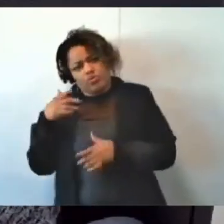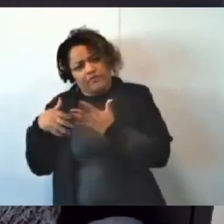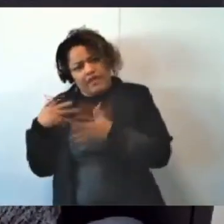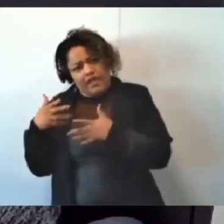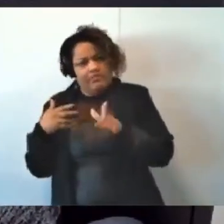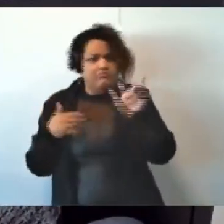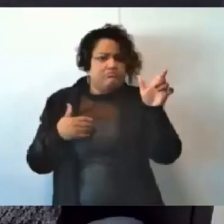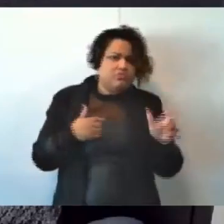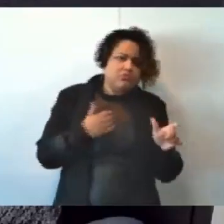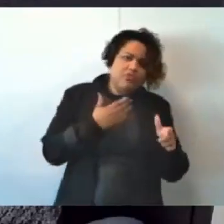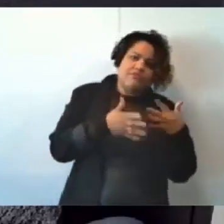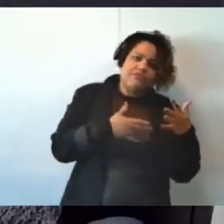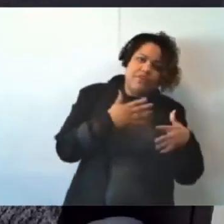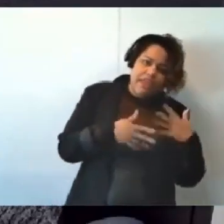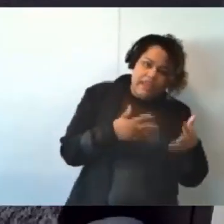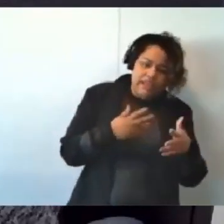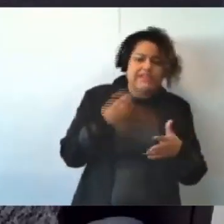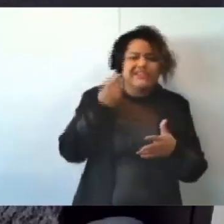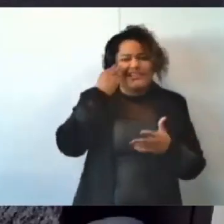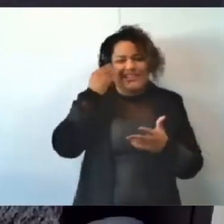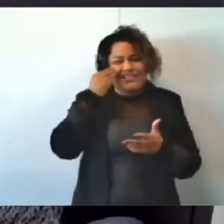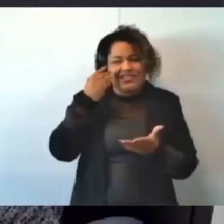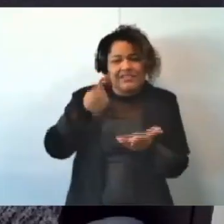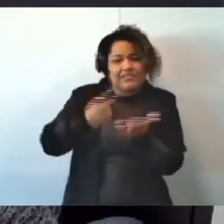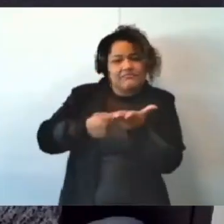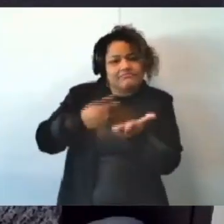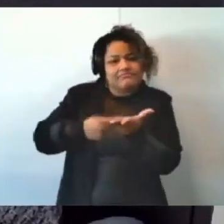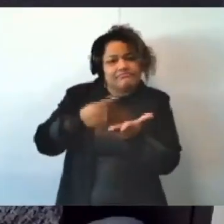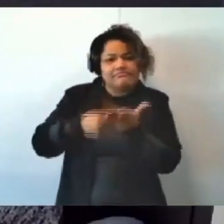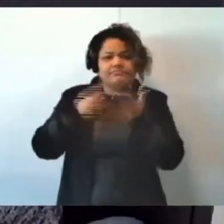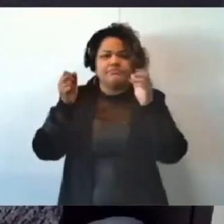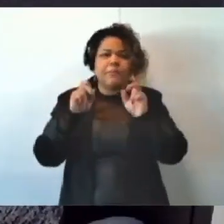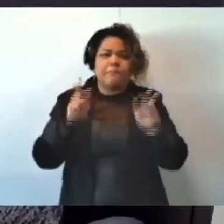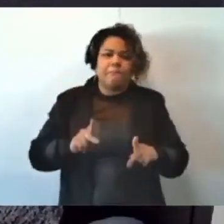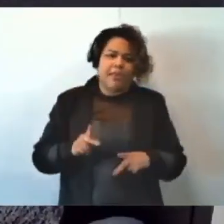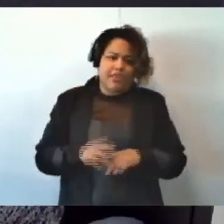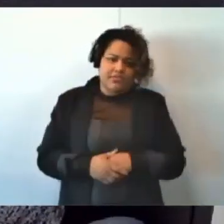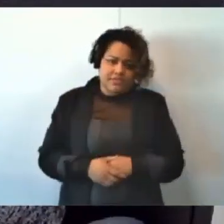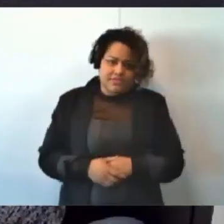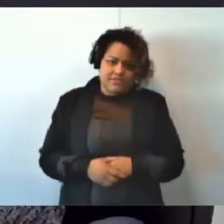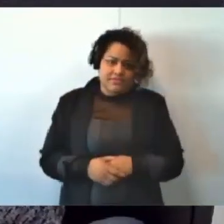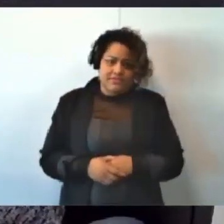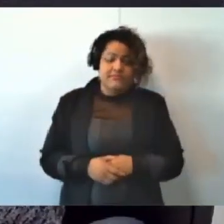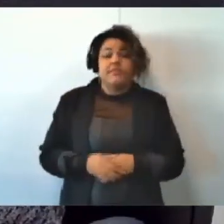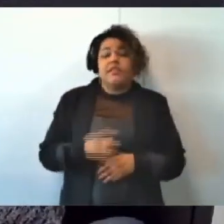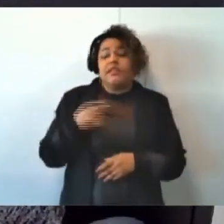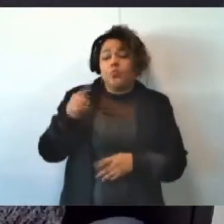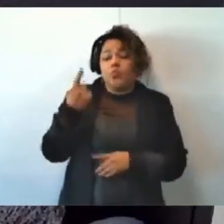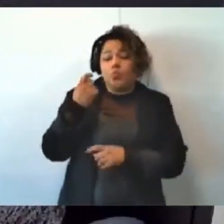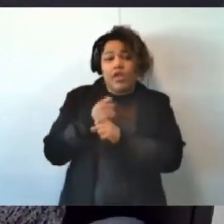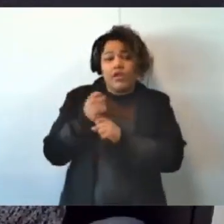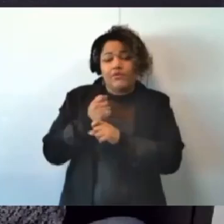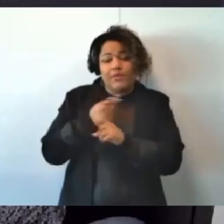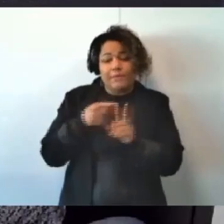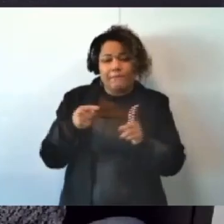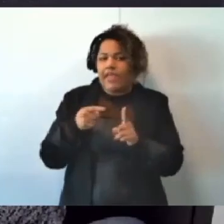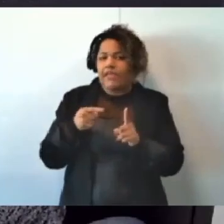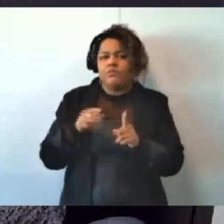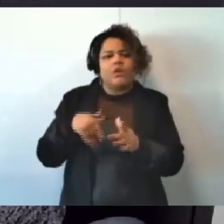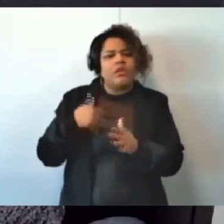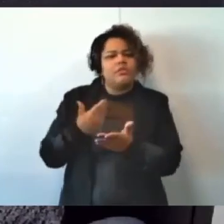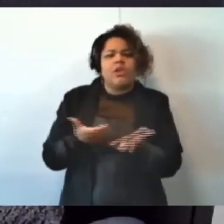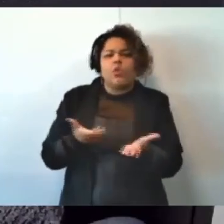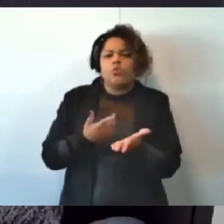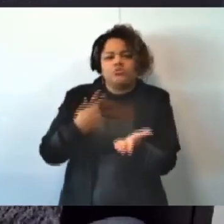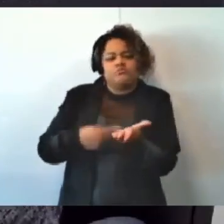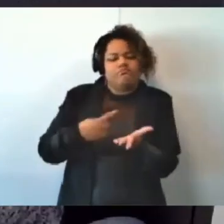se chegar a um consenso. Essa situação, até hoje, 1 ano e meio, não há consenso.